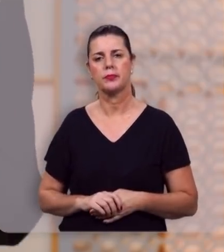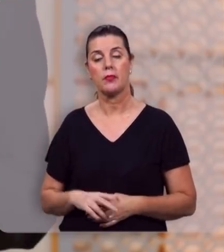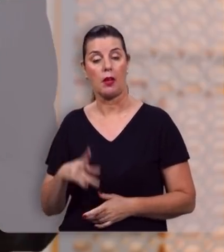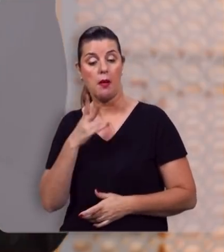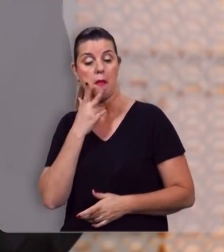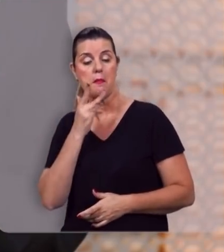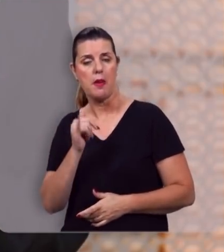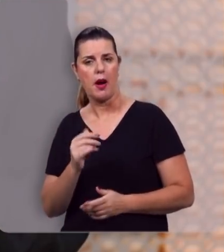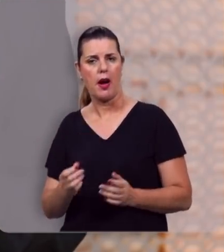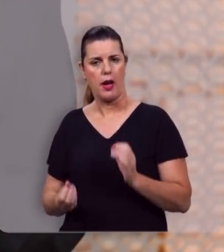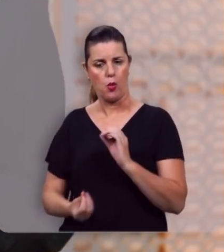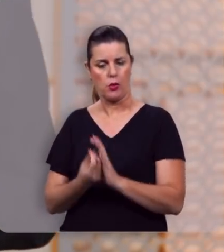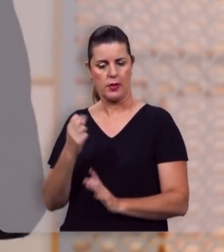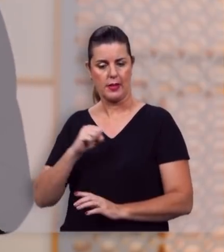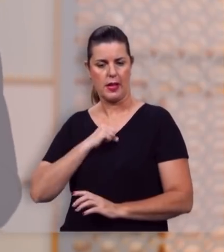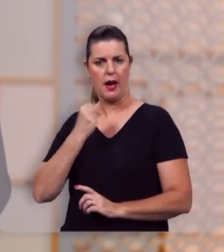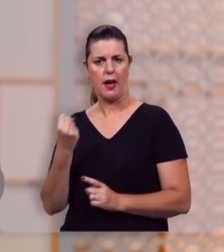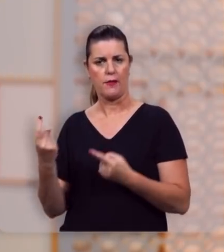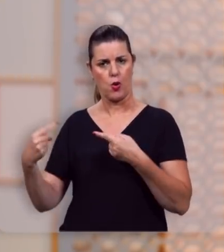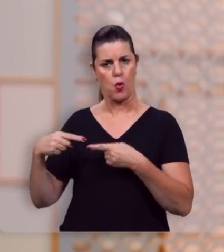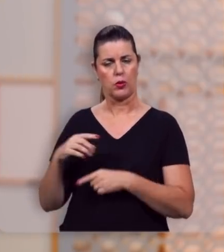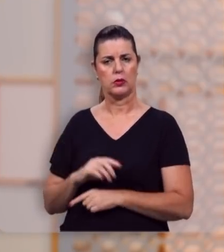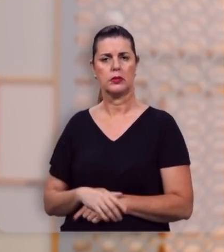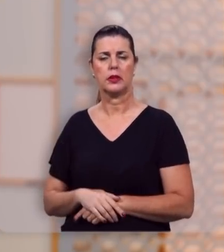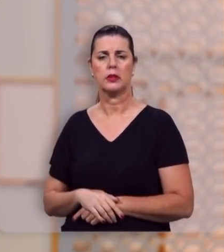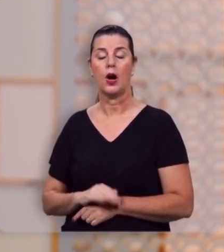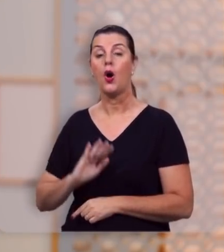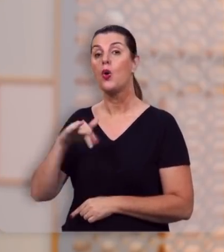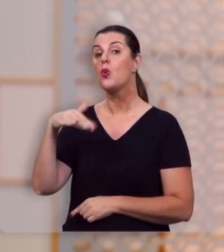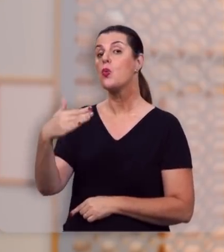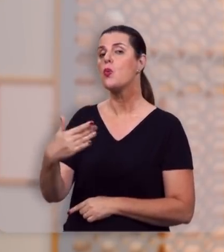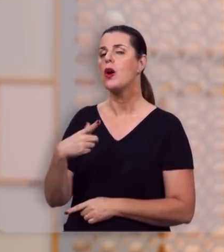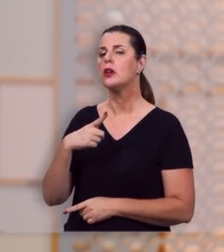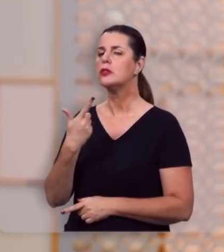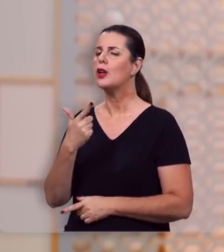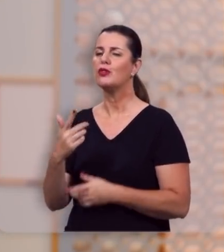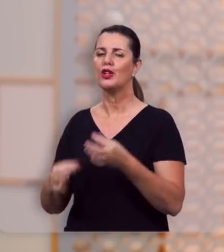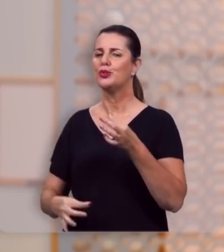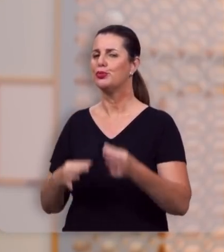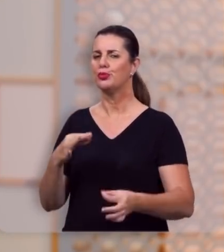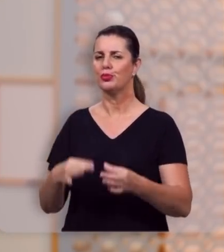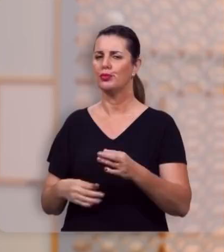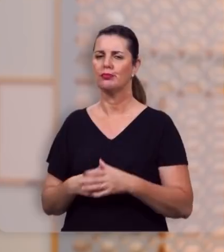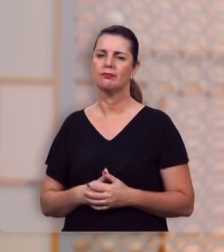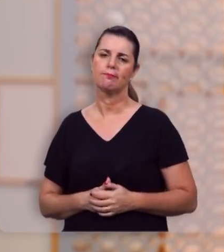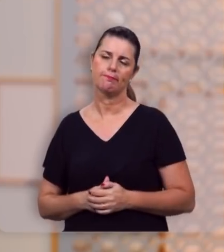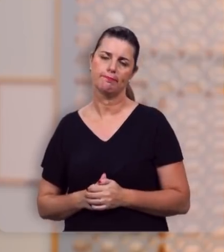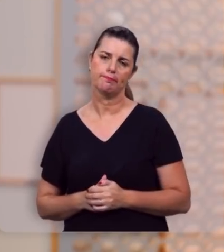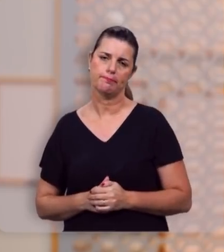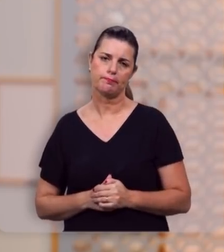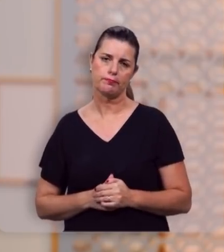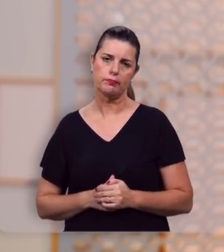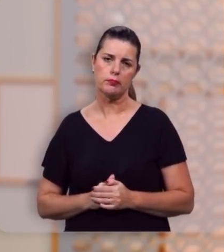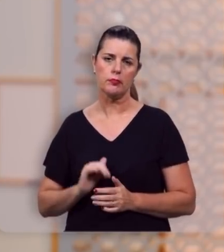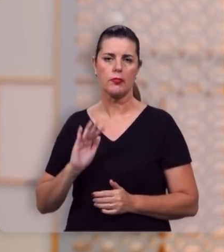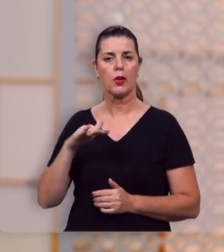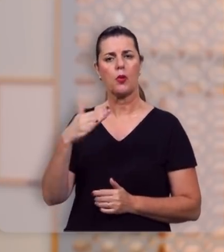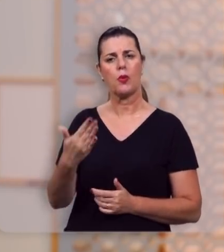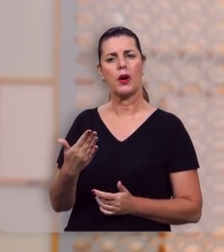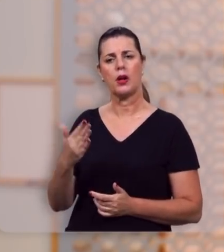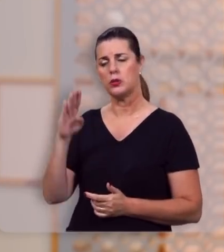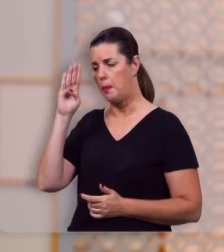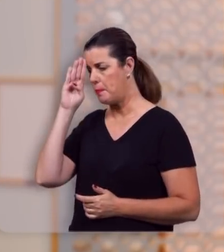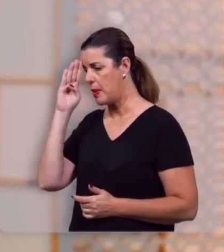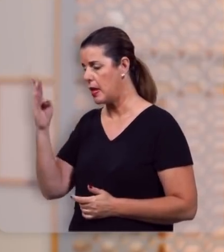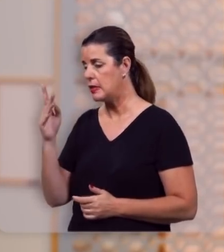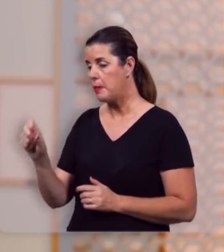Os pais provocam os filhos a ira quando são injustos com os filhos, quando